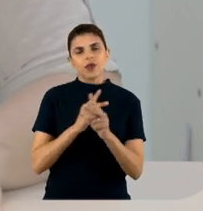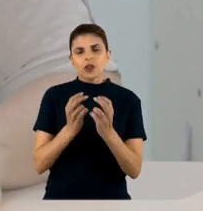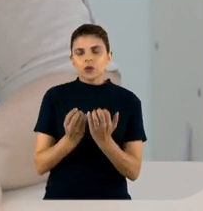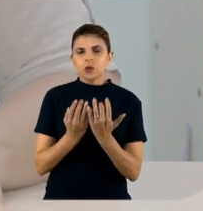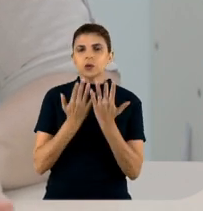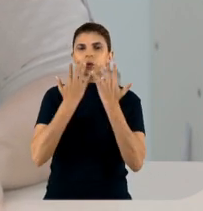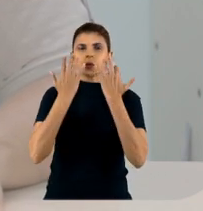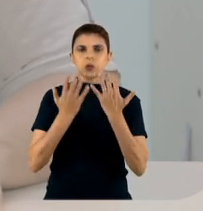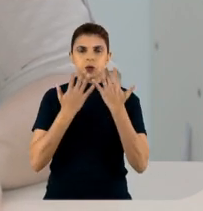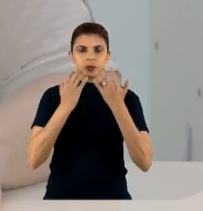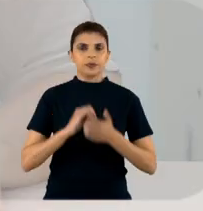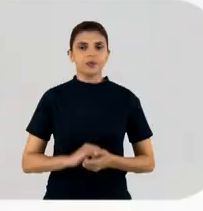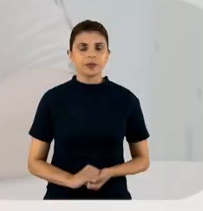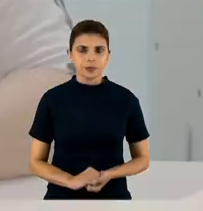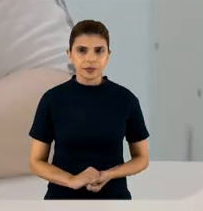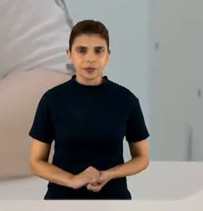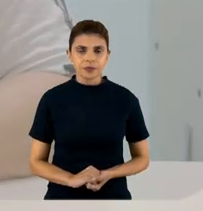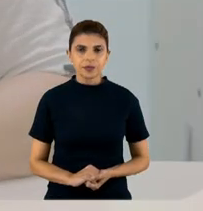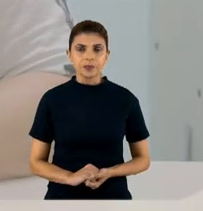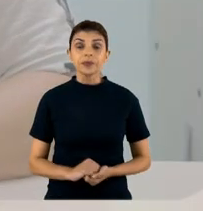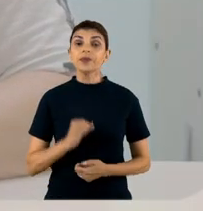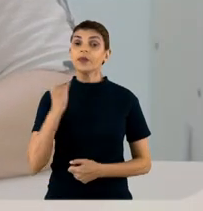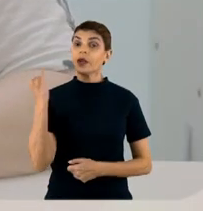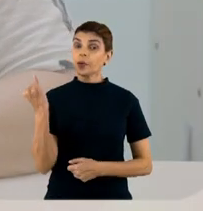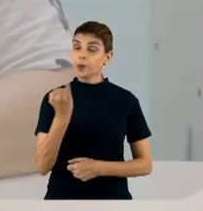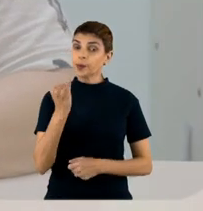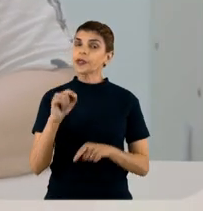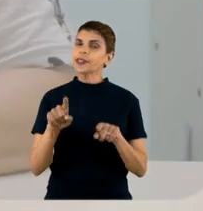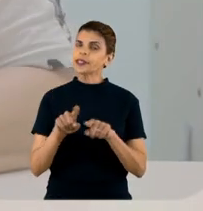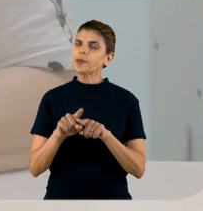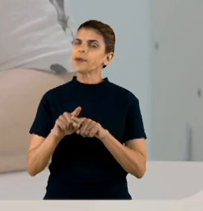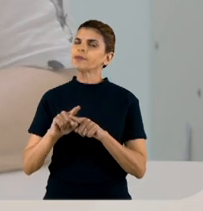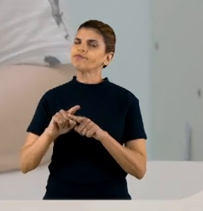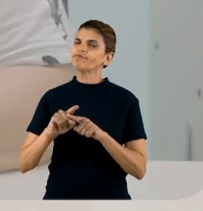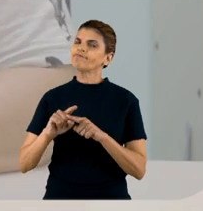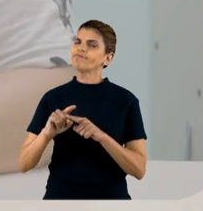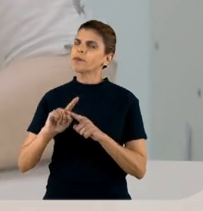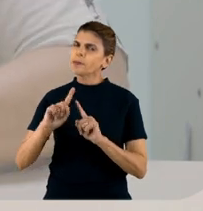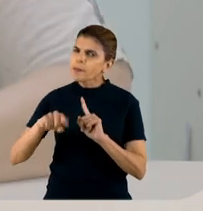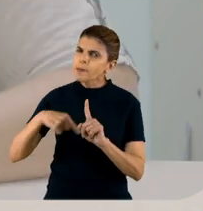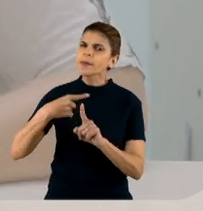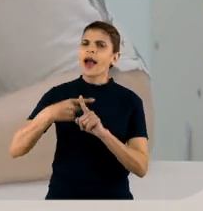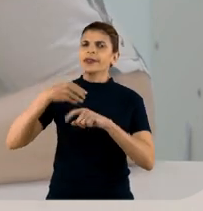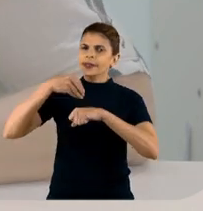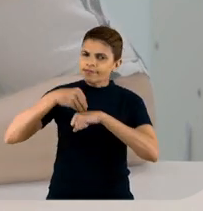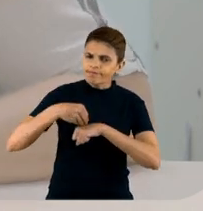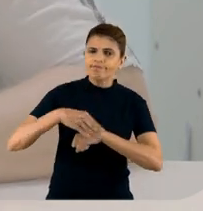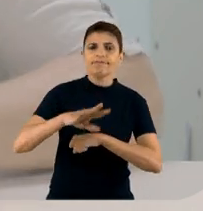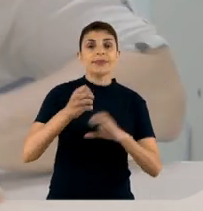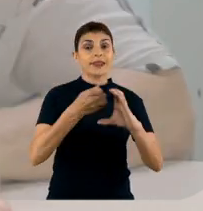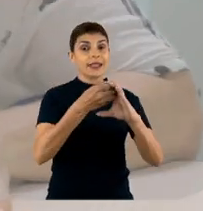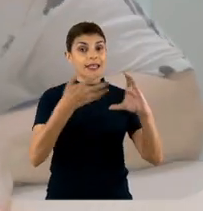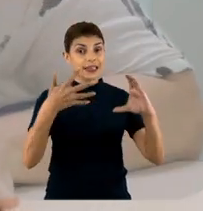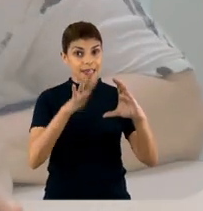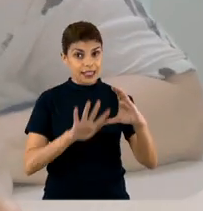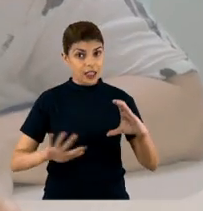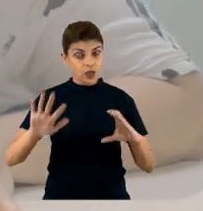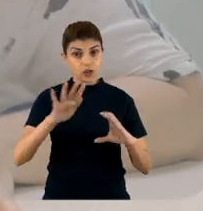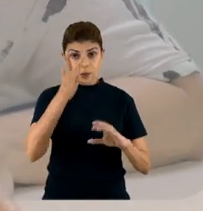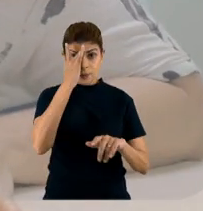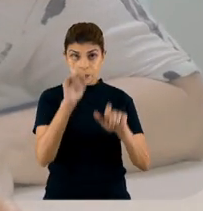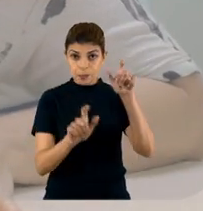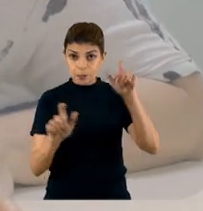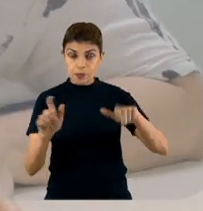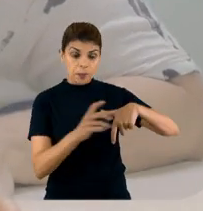dos pacientes é muito importante reforçar que Embora tenha algumas características